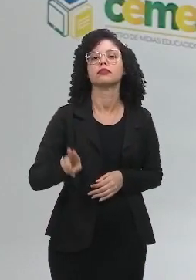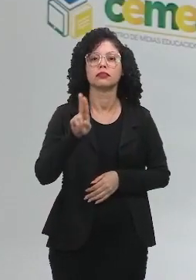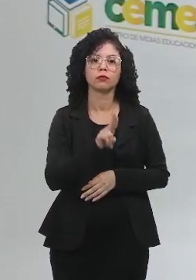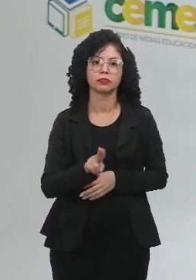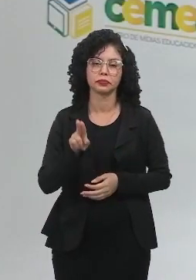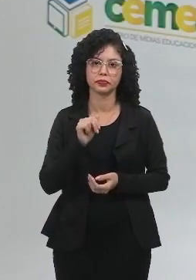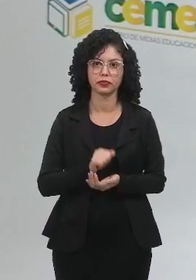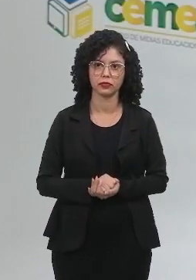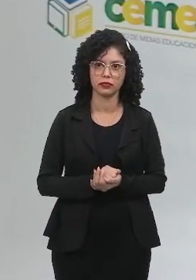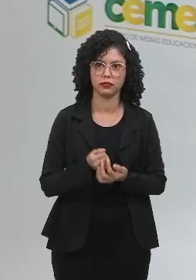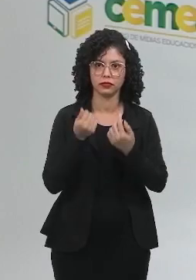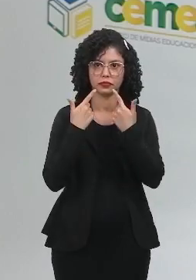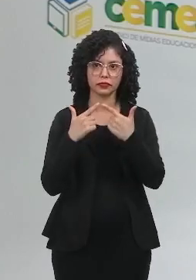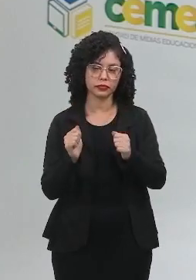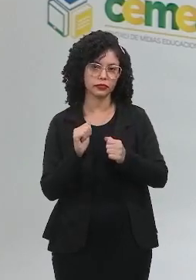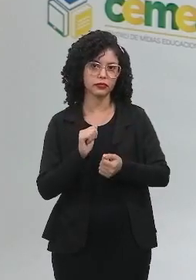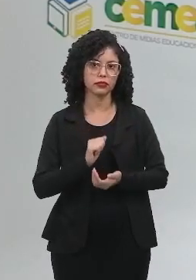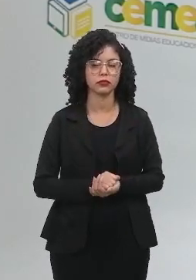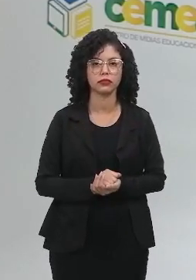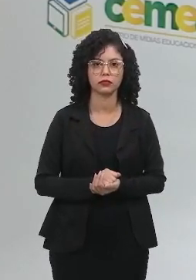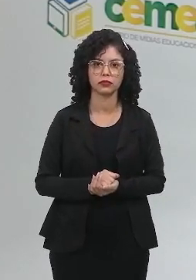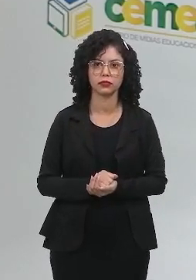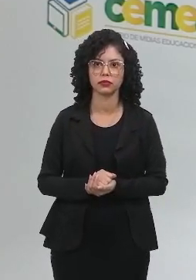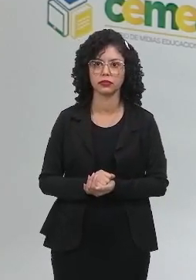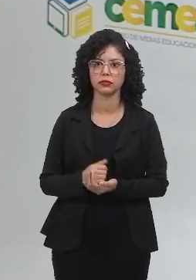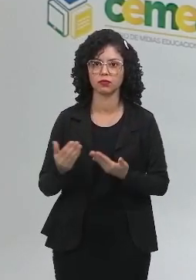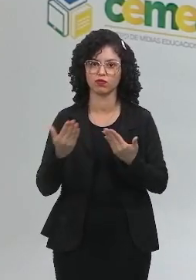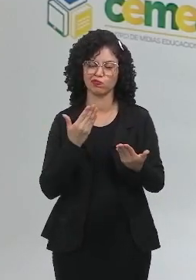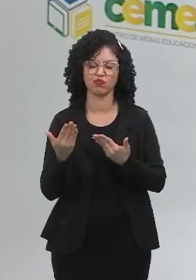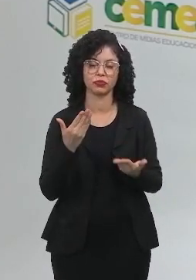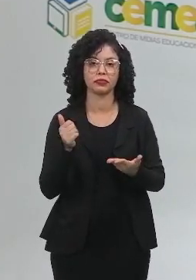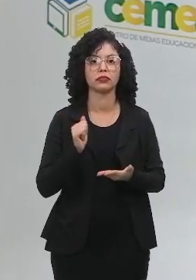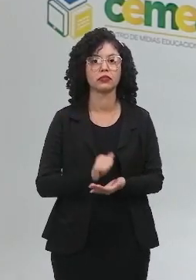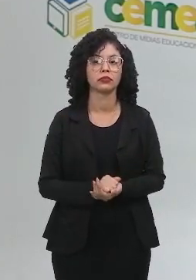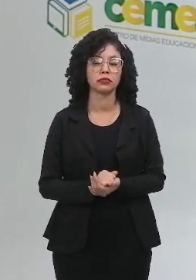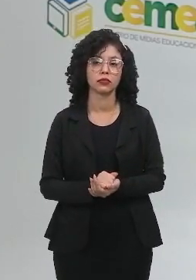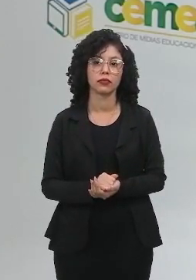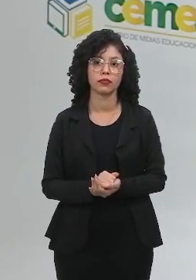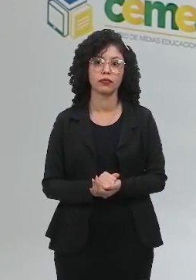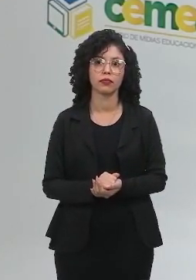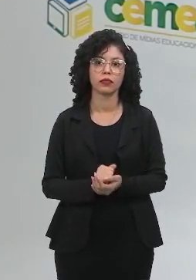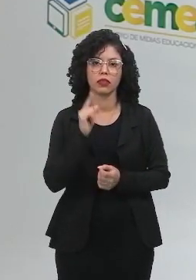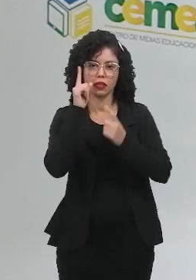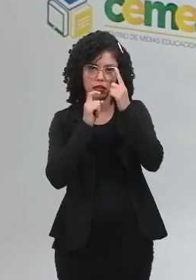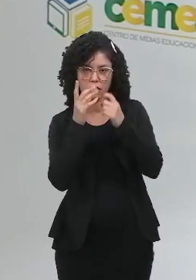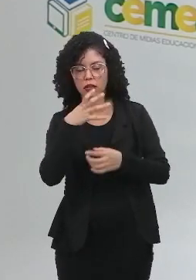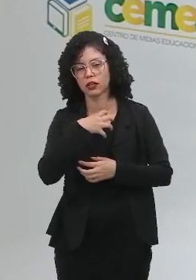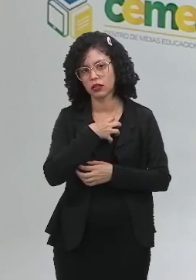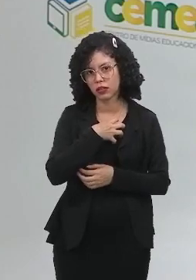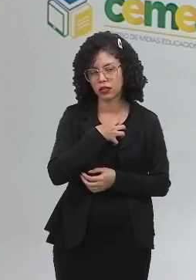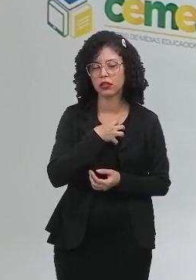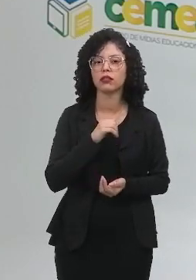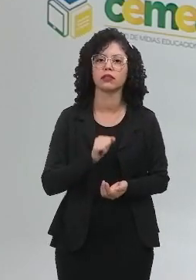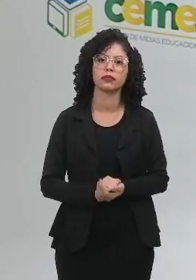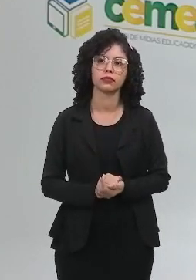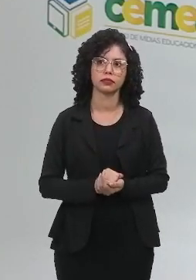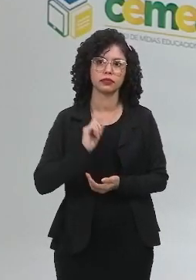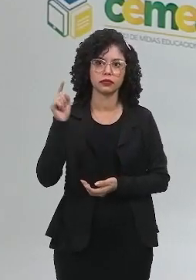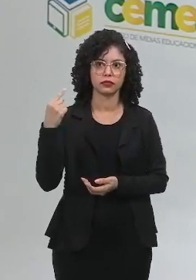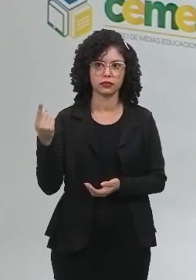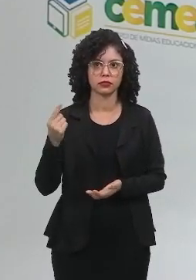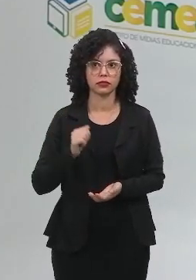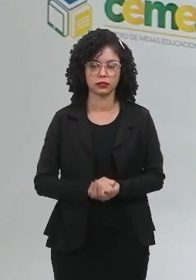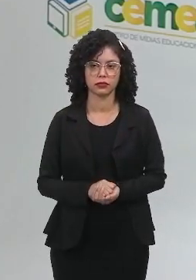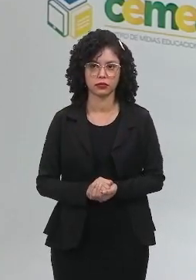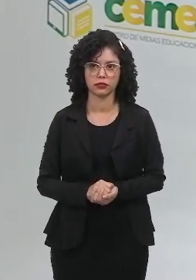figura de linguagem aí que é de comparar essa linguagem que ela expressou ali naquele momento ali a